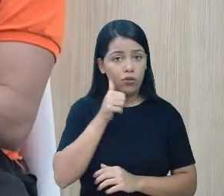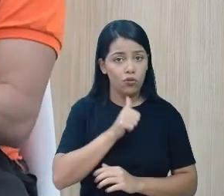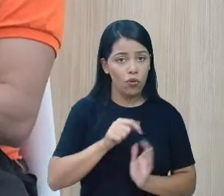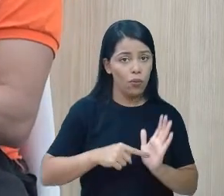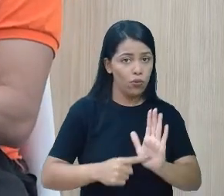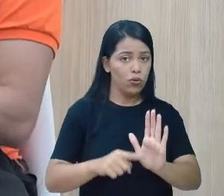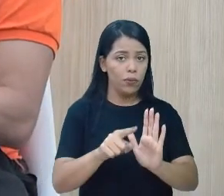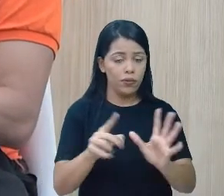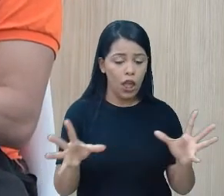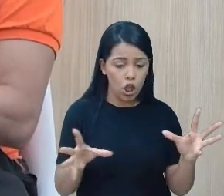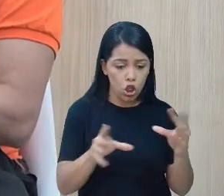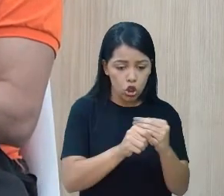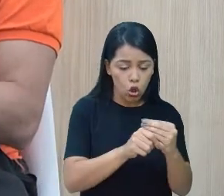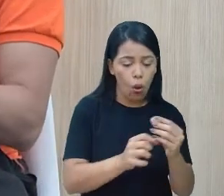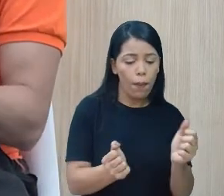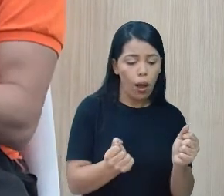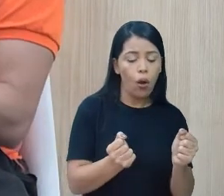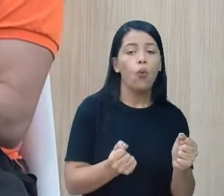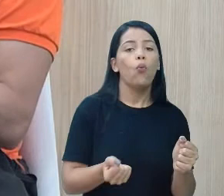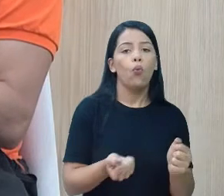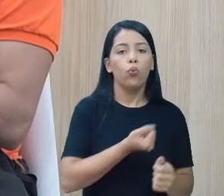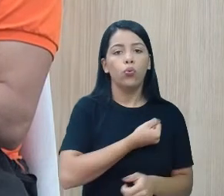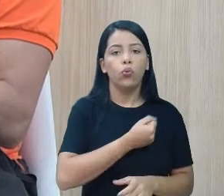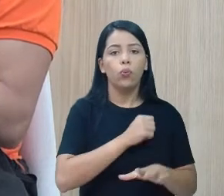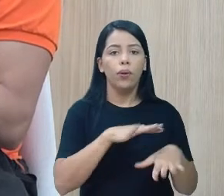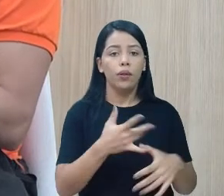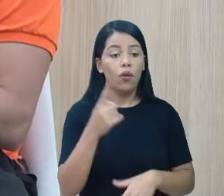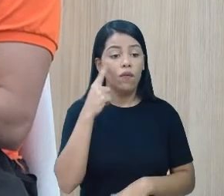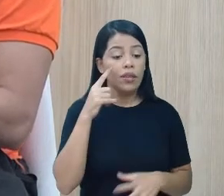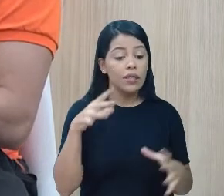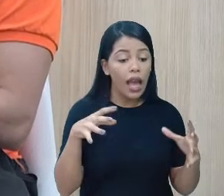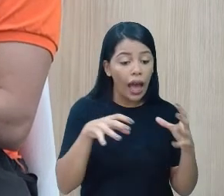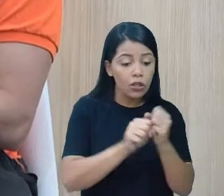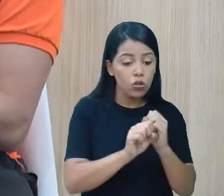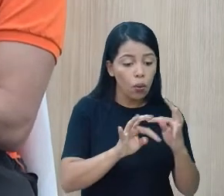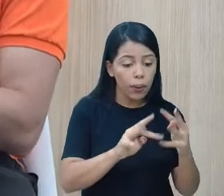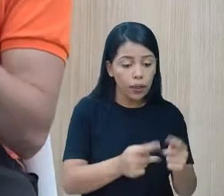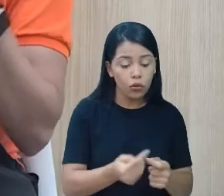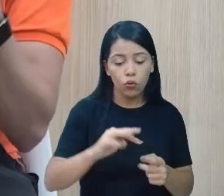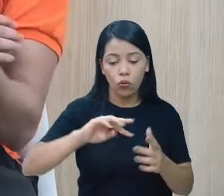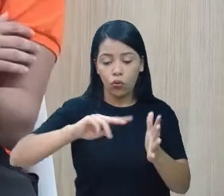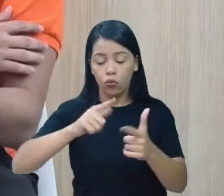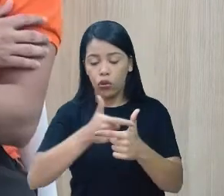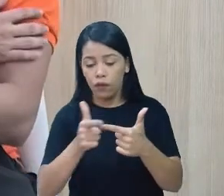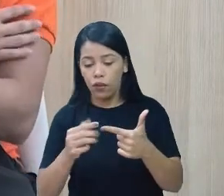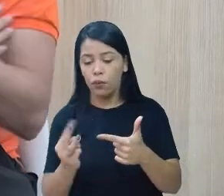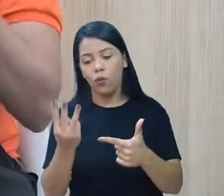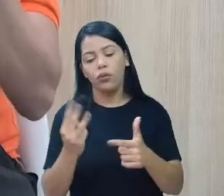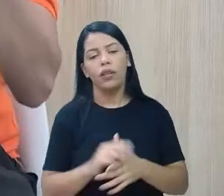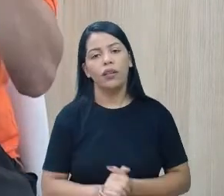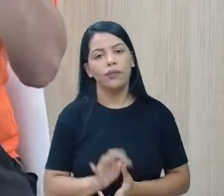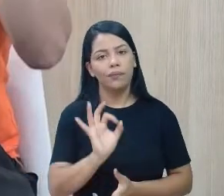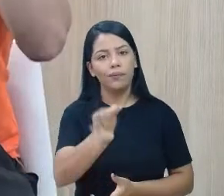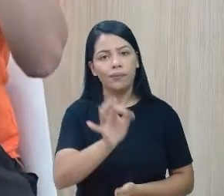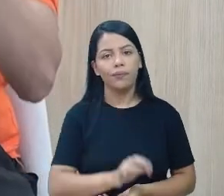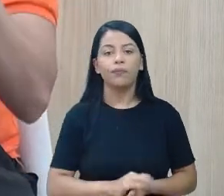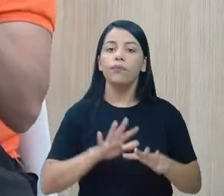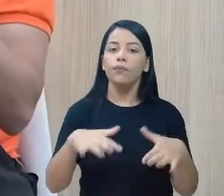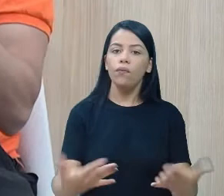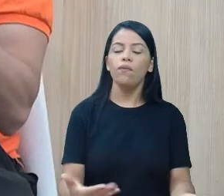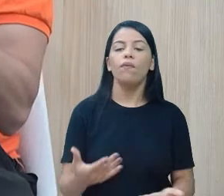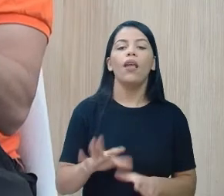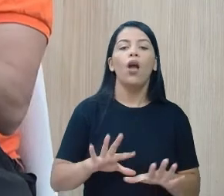algarismos e ver se a soma dos algarismos é um múltiplo de 3. Tá, joia? Você pode notar também que